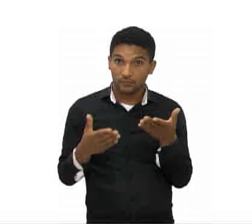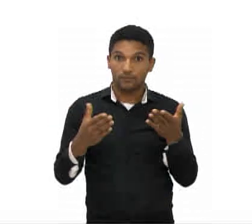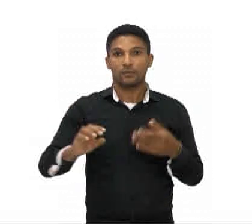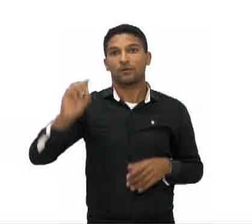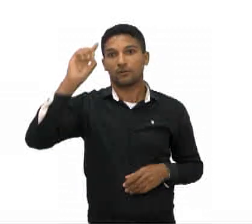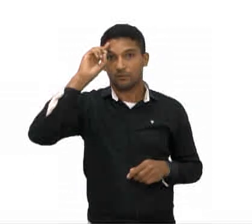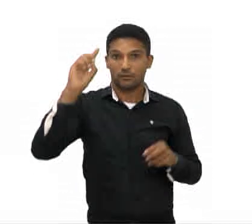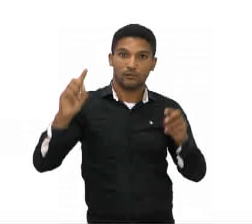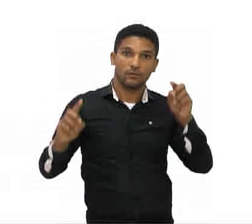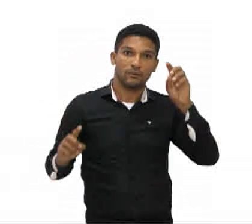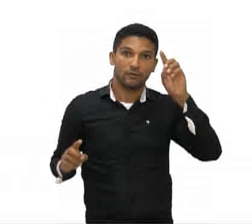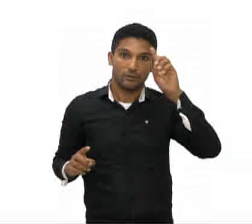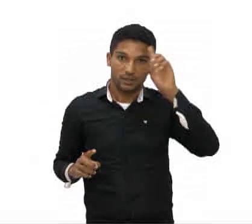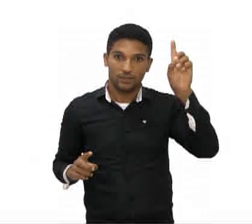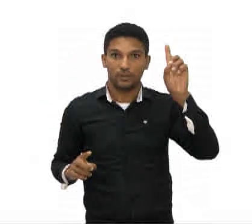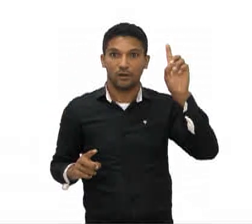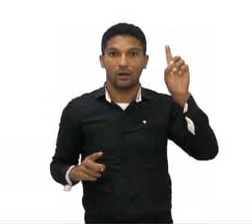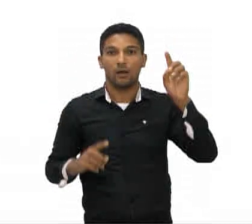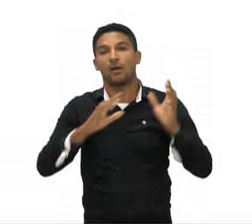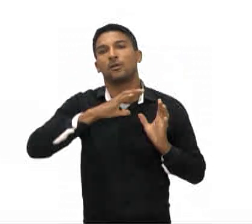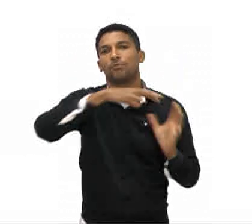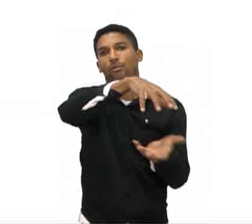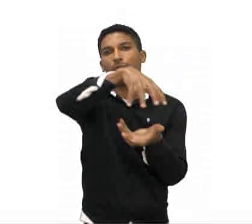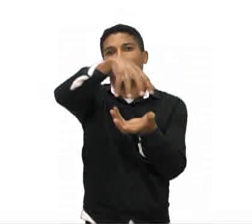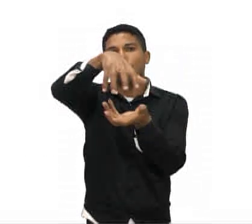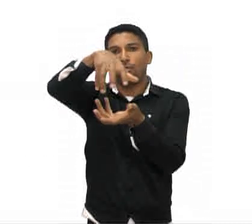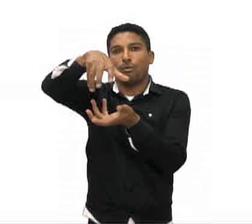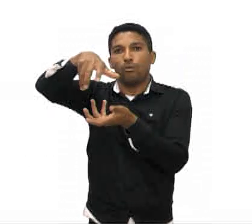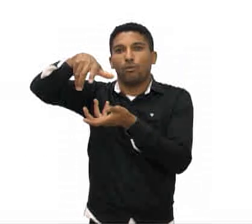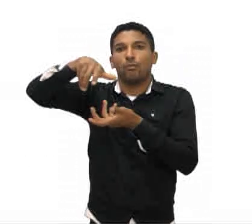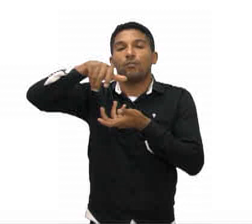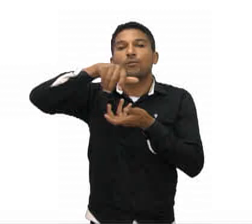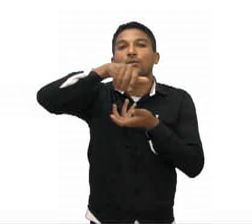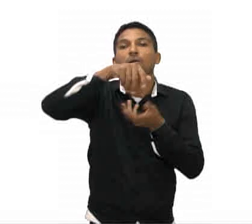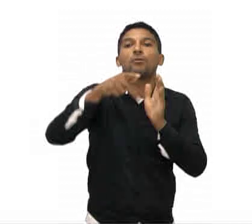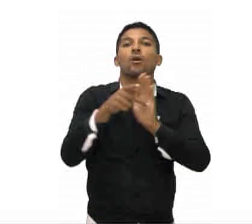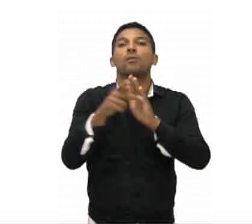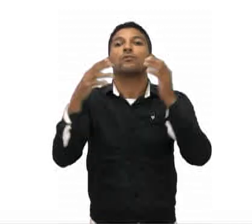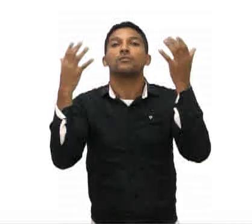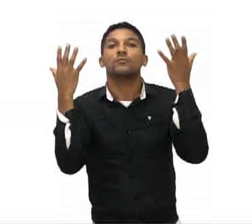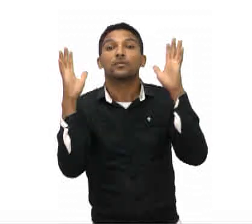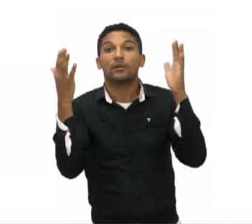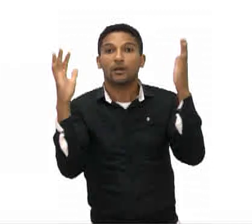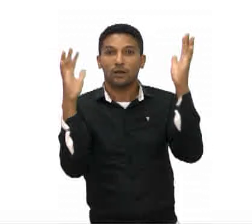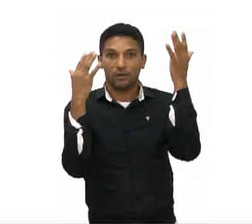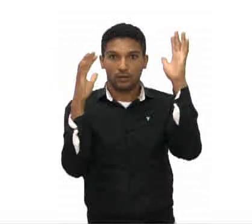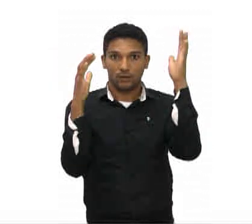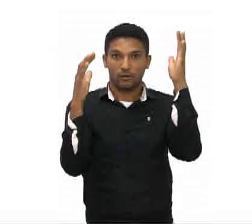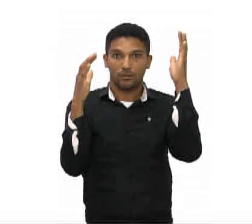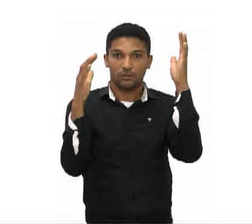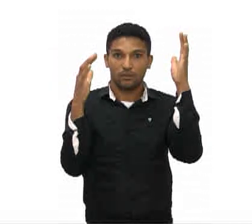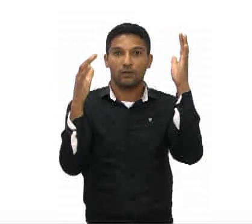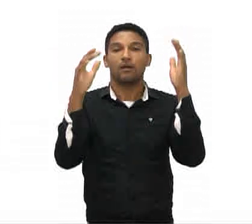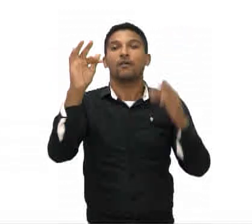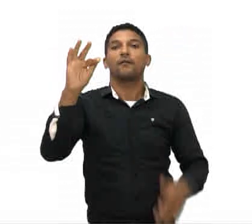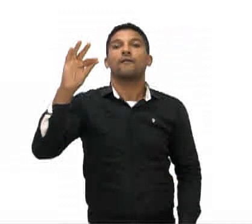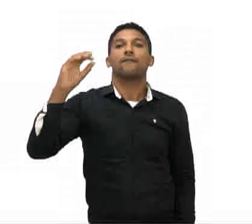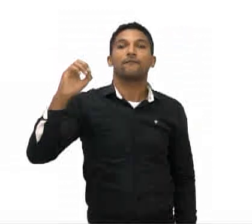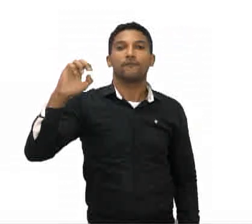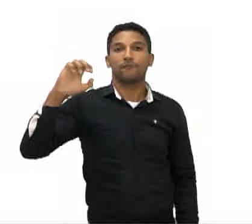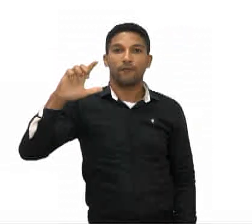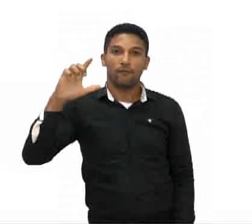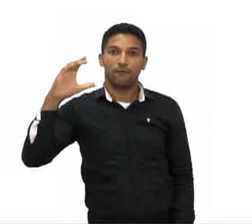Folclore. Foi o arqueólogo inglês William John Thomas quem usou por primeira vez